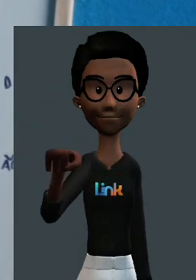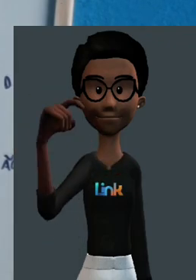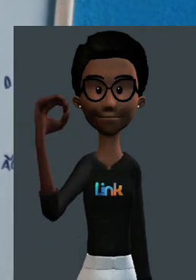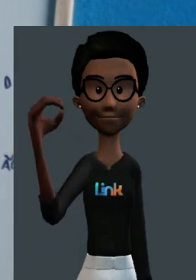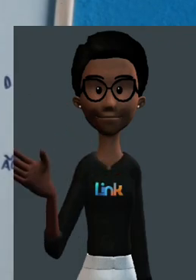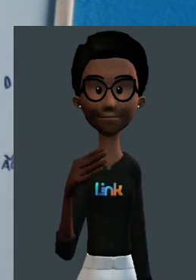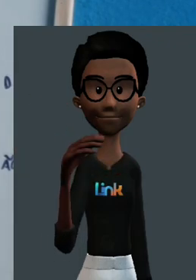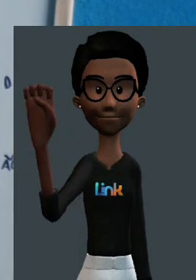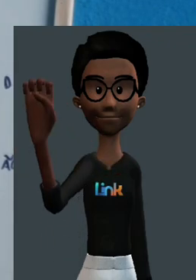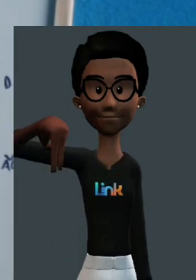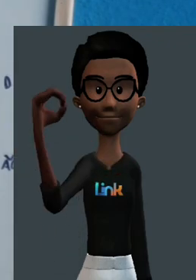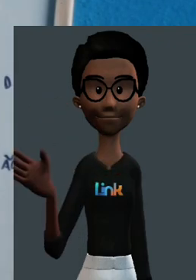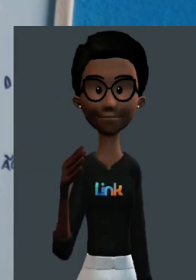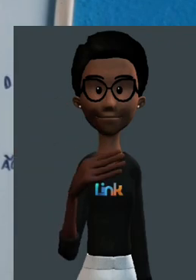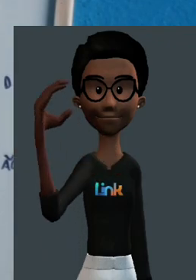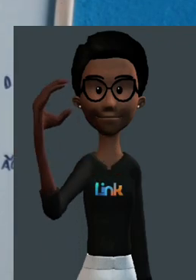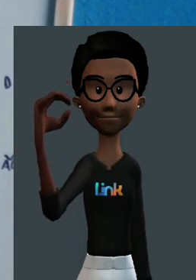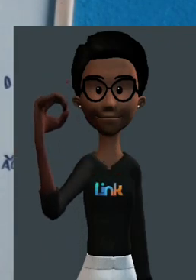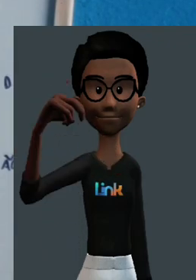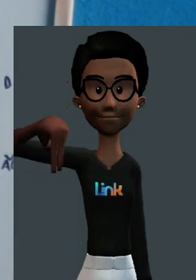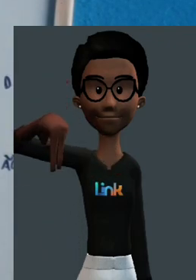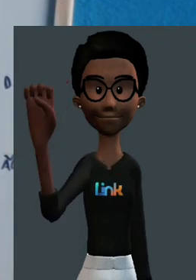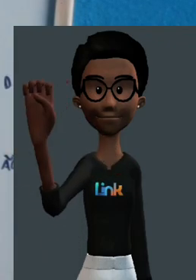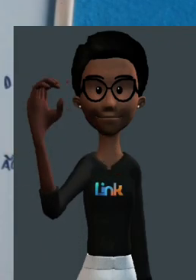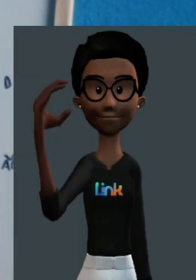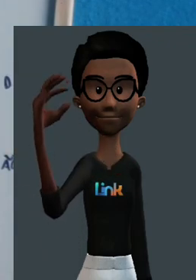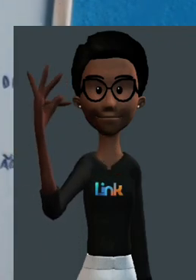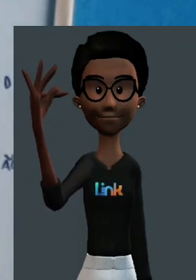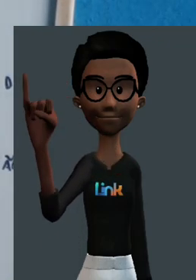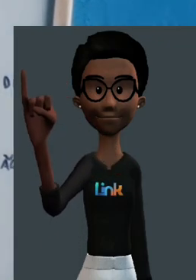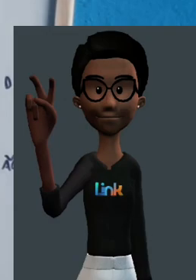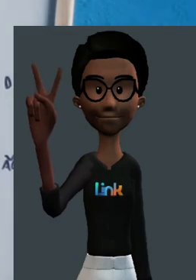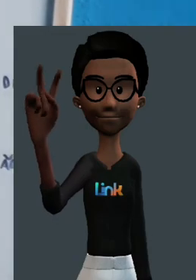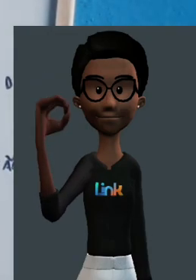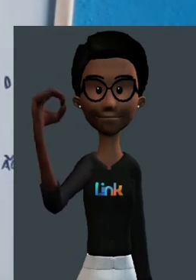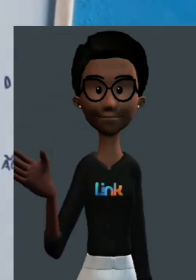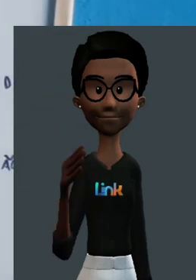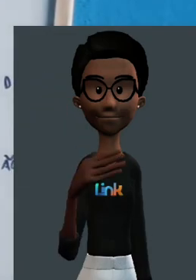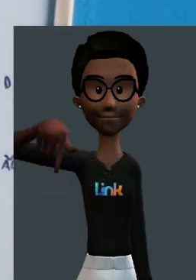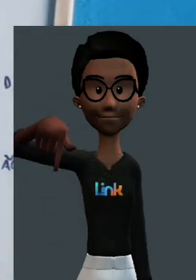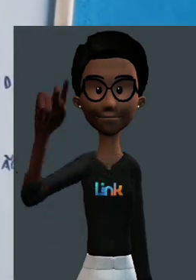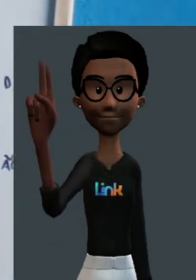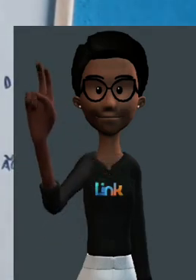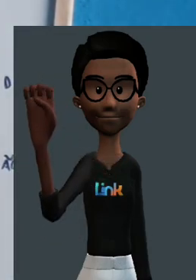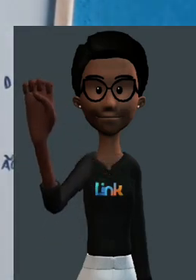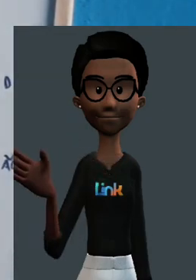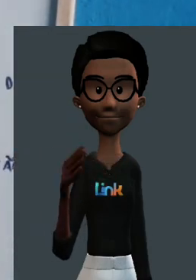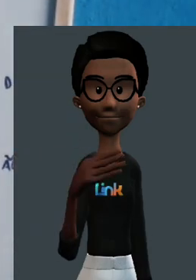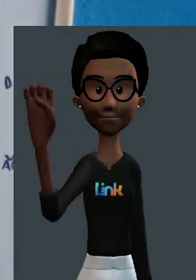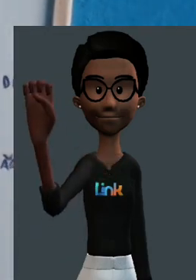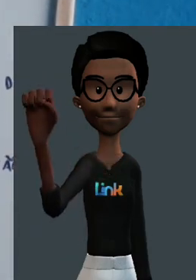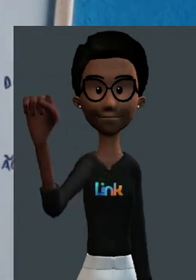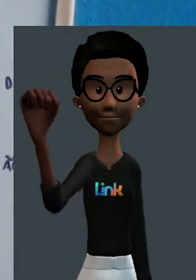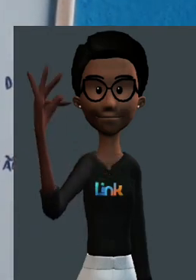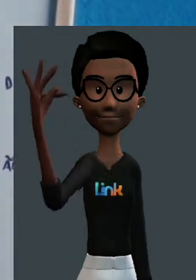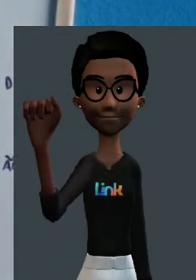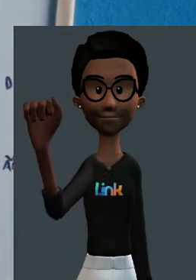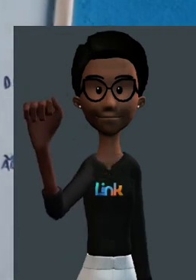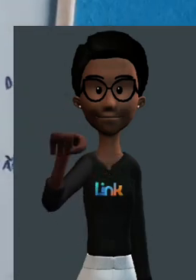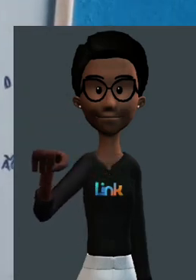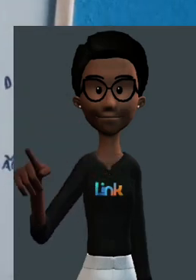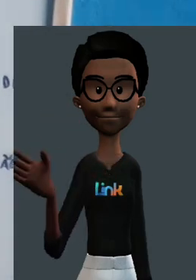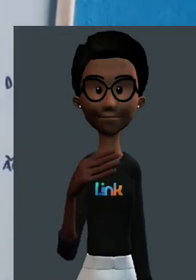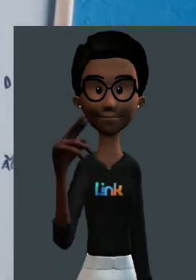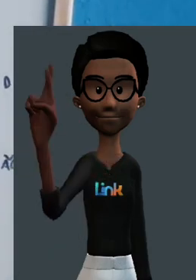hiperbato seria mais para ficar um ar mais estilizado ao texto, porque feliz ele estava e